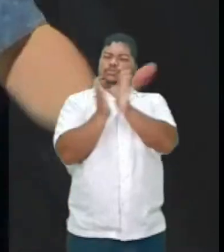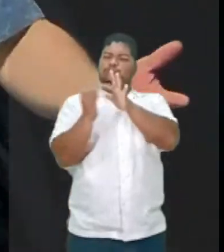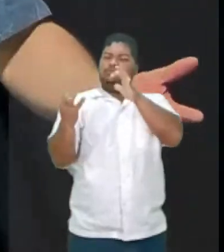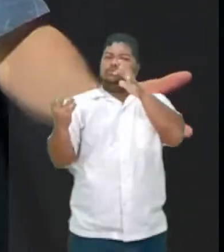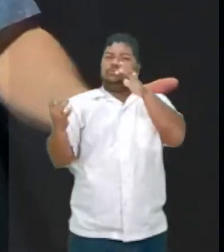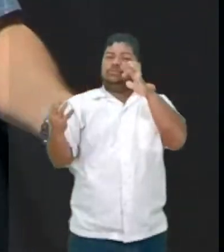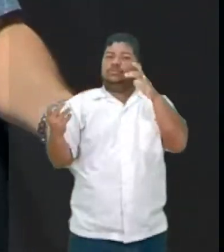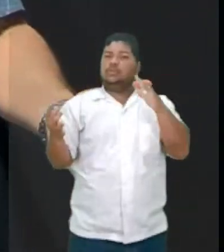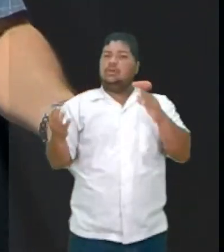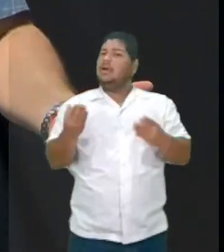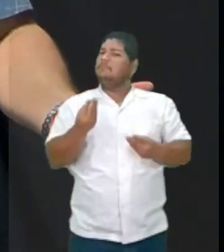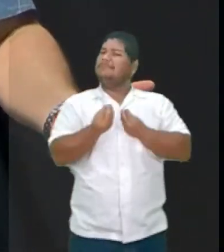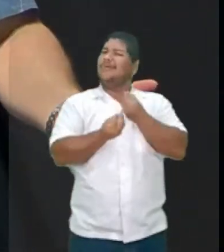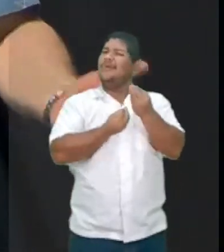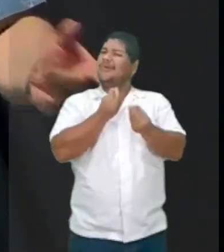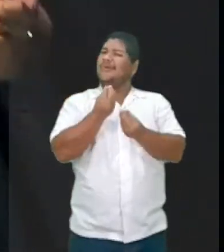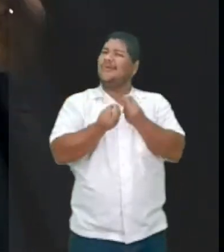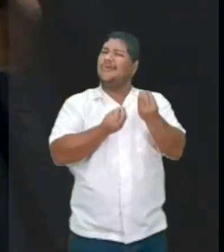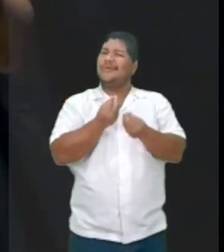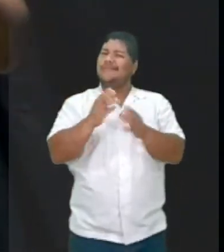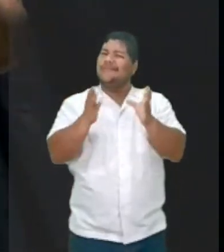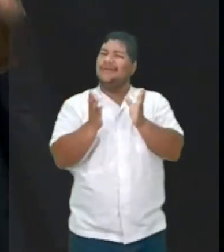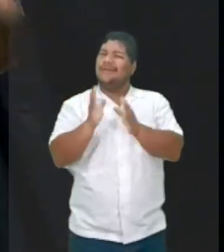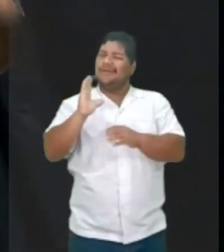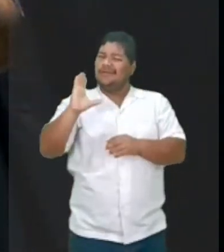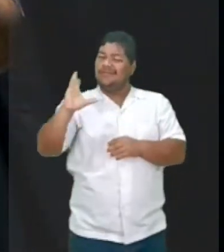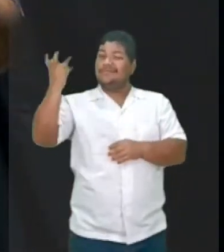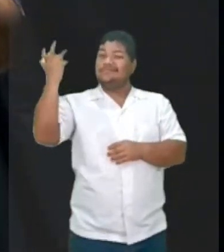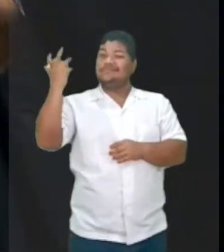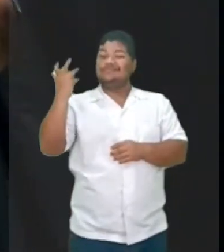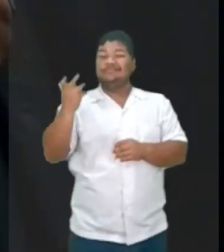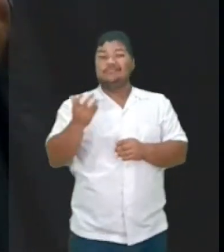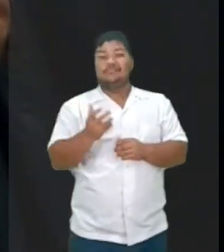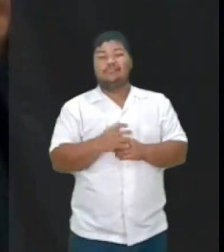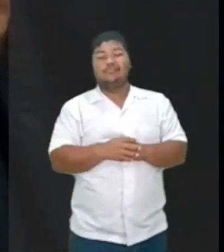Mas como isso vai acontecer? Provavelmente,